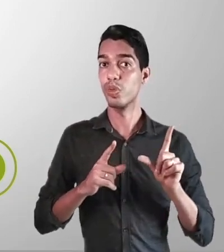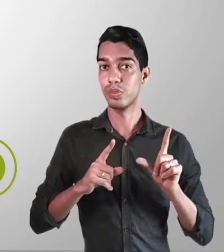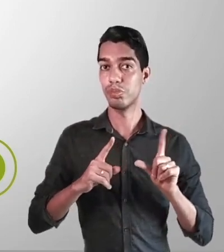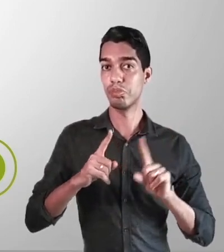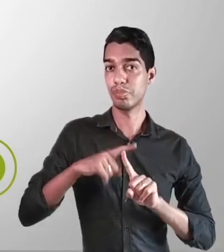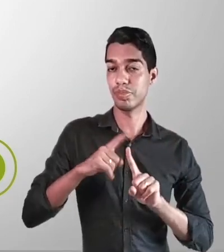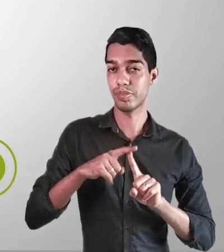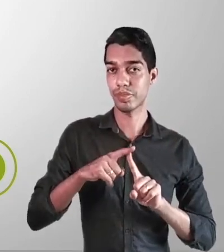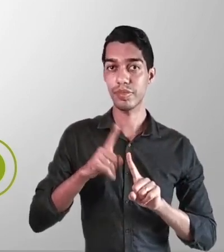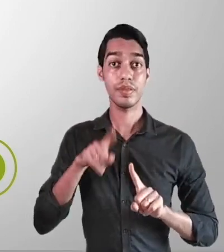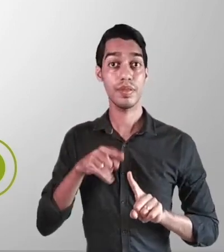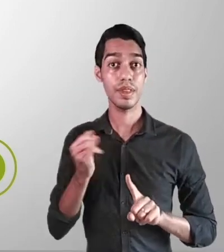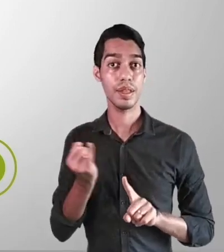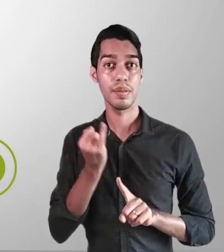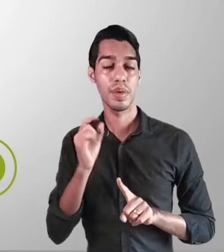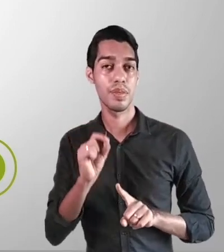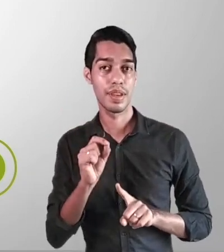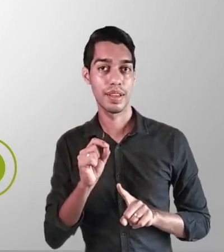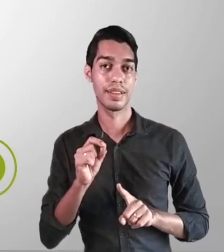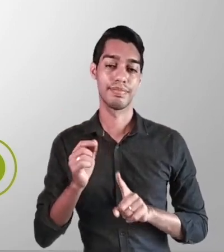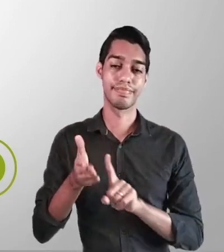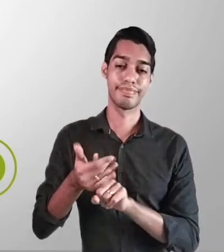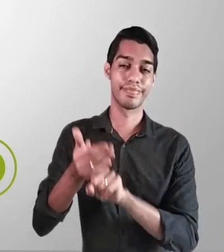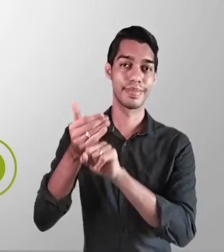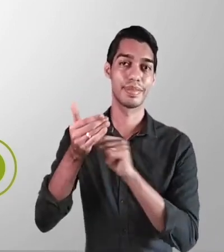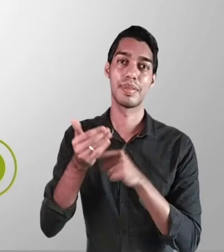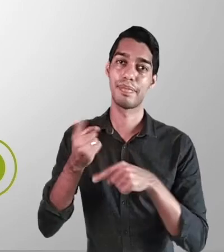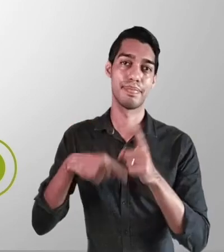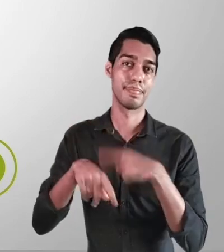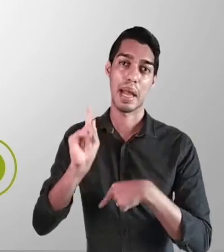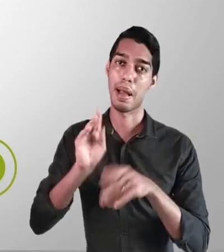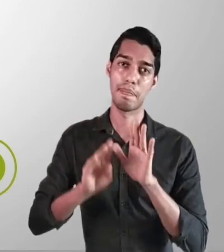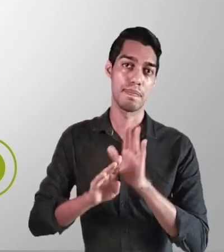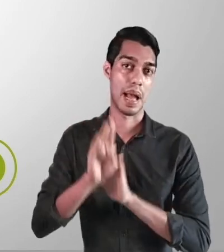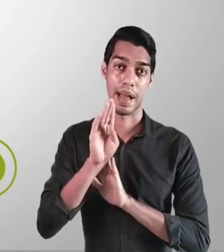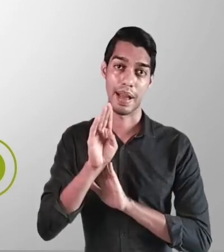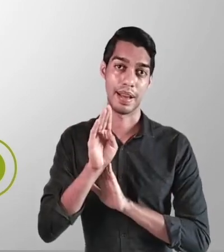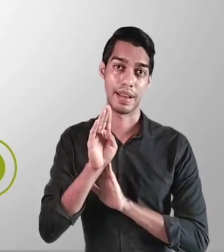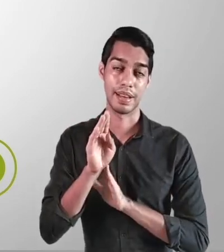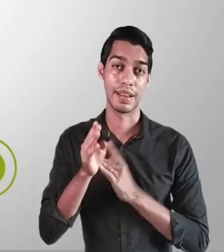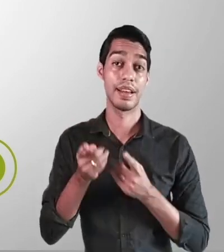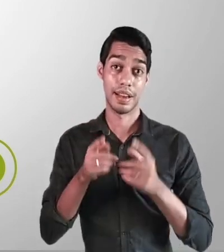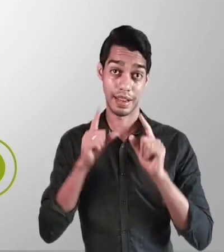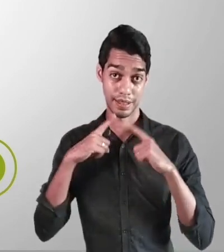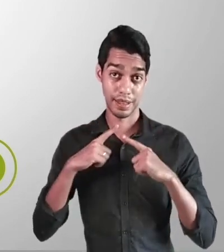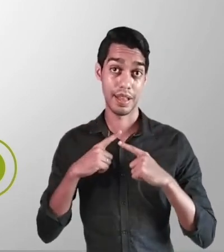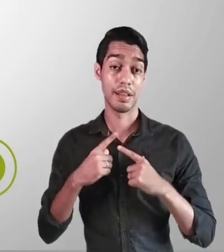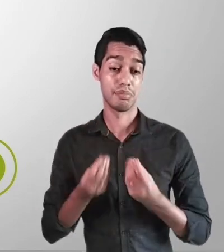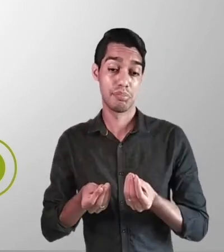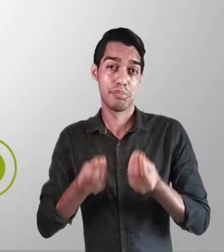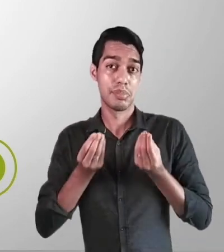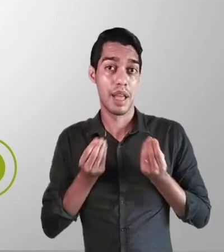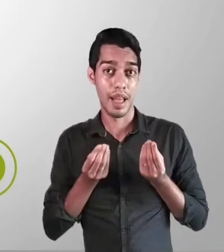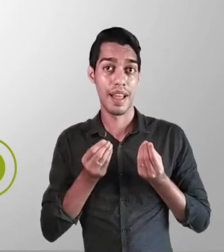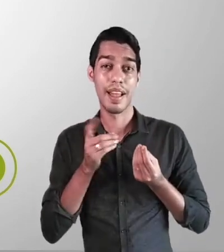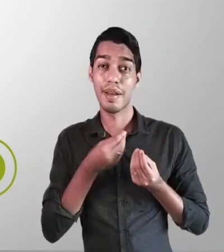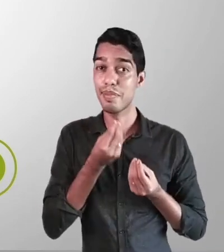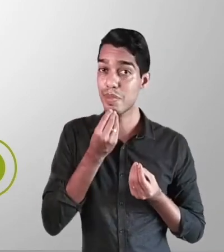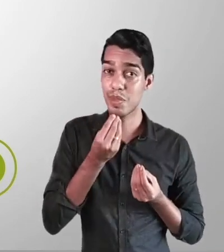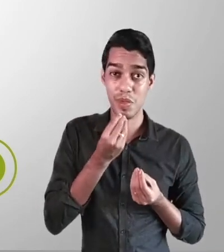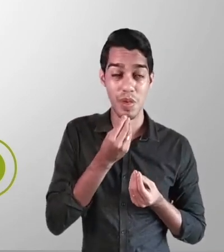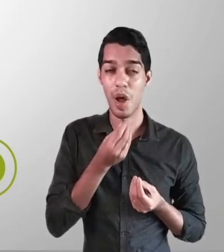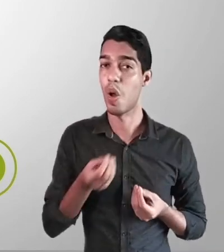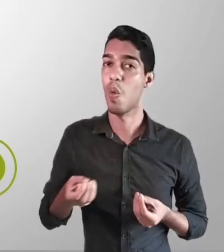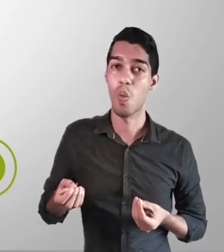dessas mudanças, que é a evolução da tecnologia. Ela também está nos dando oportunidades belíssimas em que, como o Isaac colocou, a questão